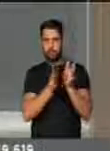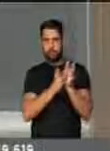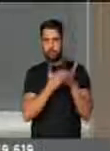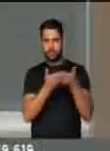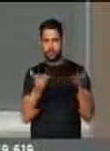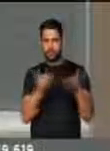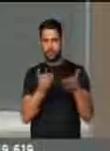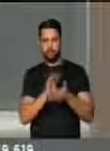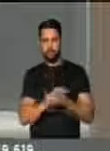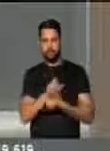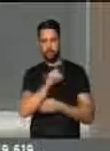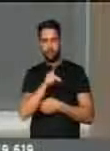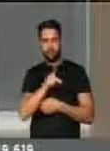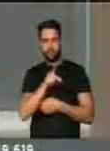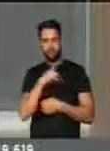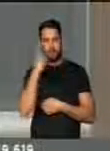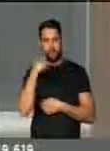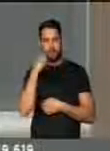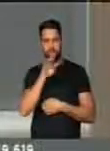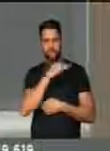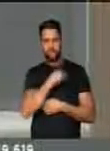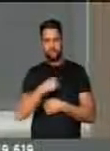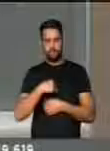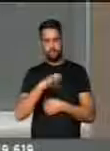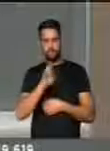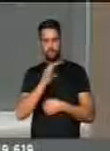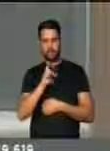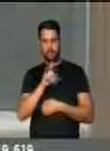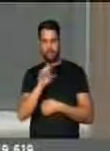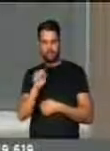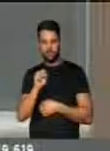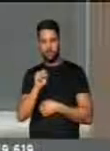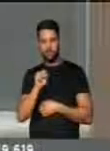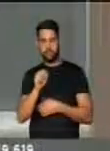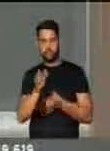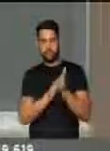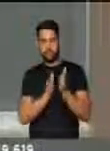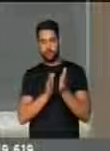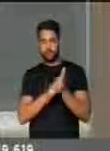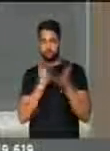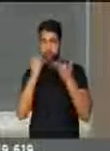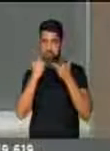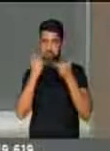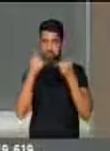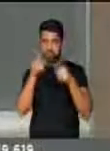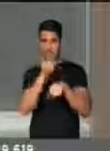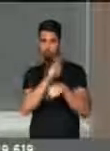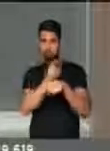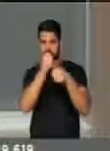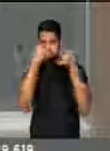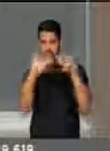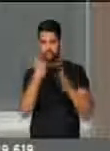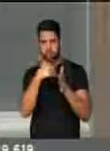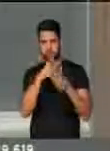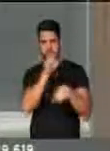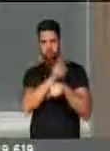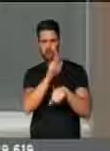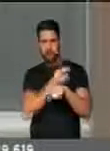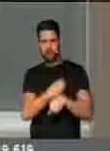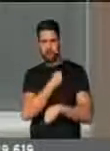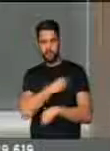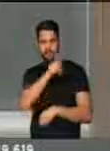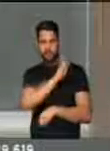parabenizar o professor e advogado ex-ministro Eduardo Cardoso pelas excelentes defesas de todos que fizeram defesa,